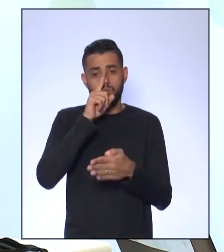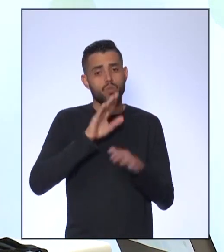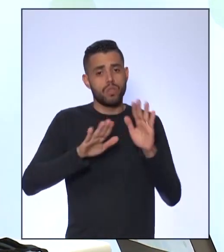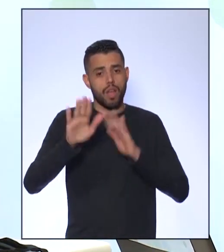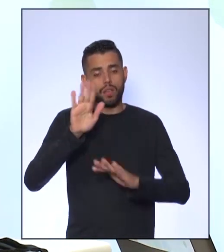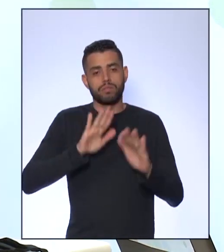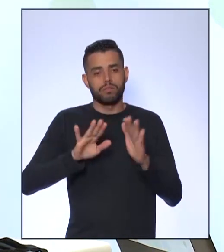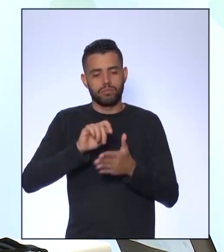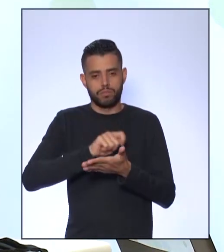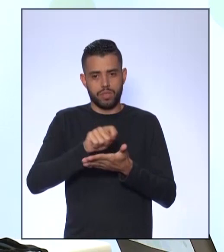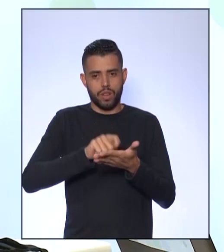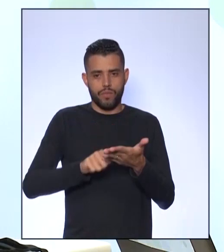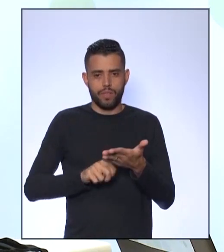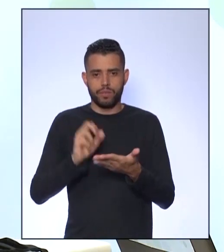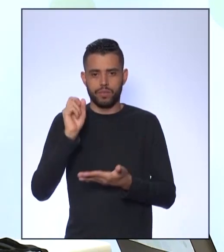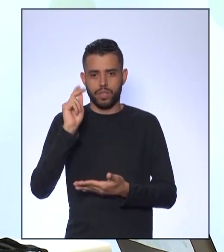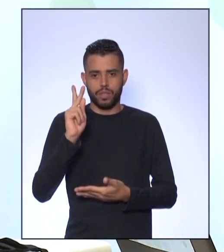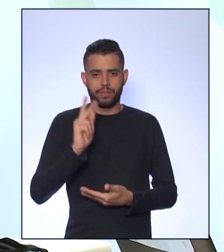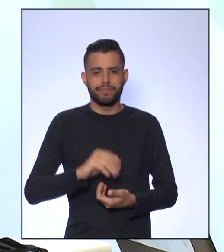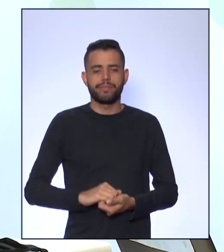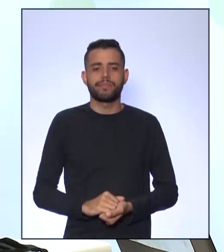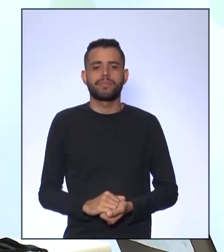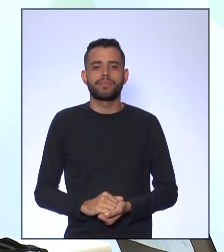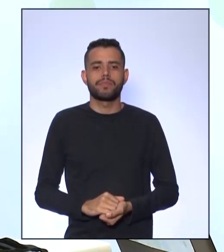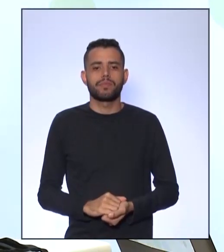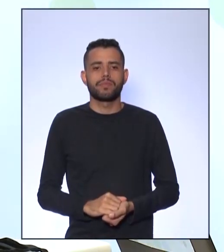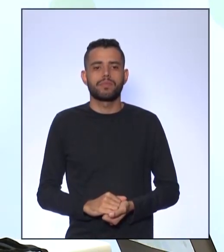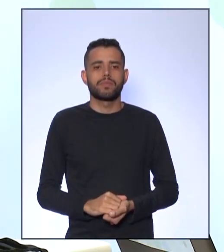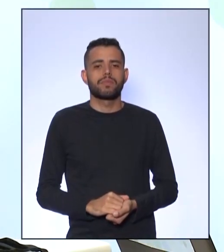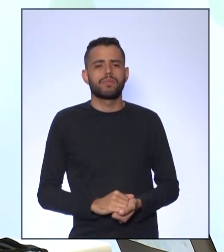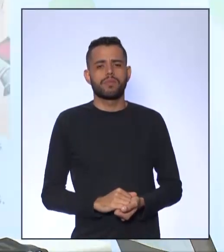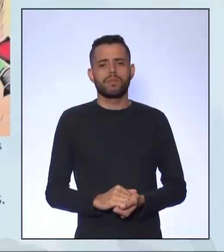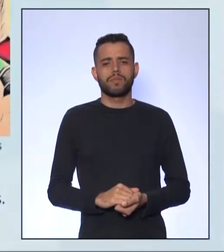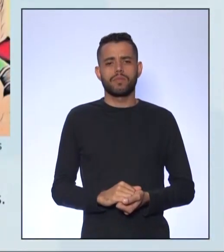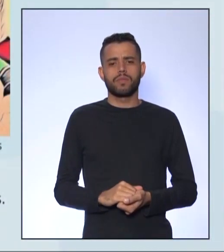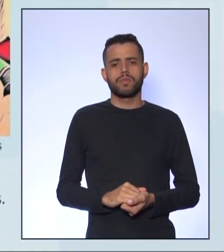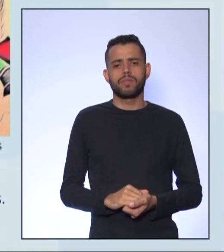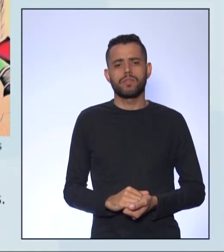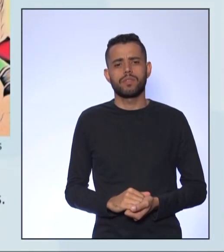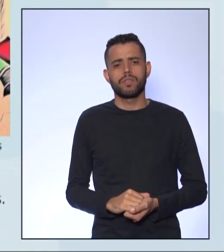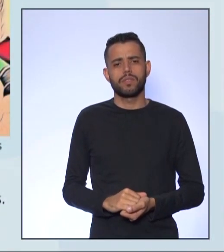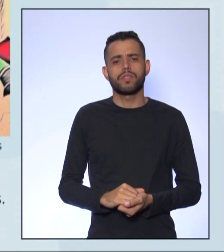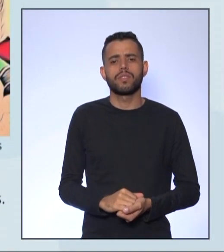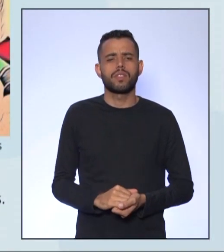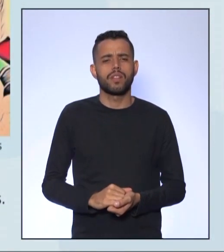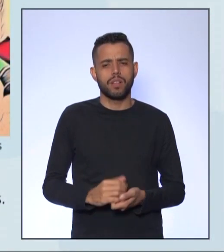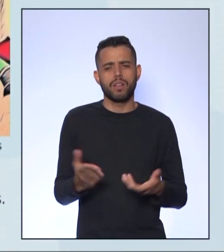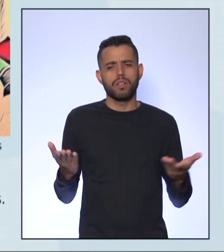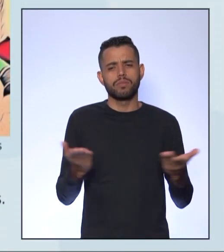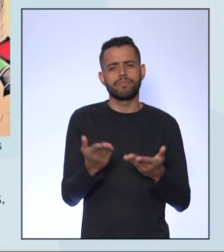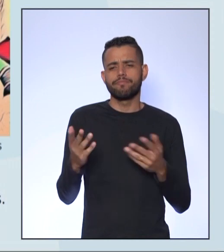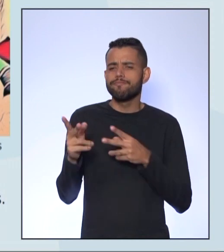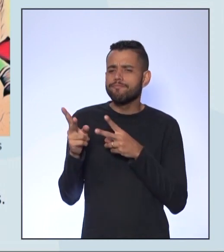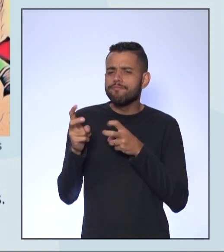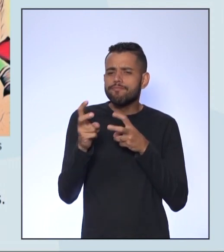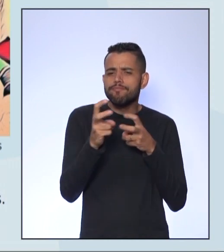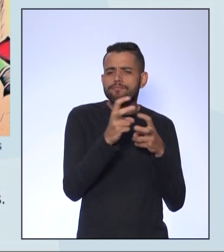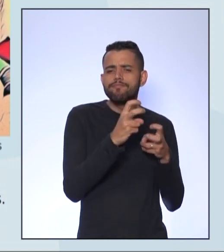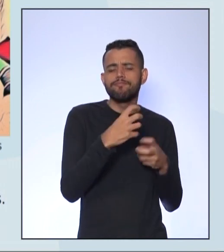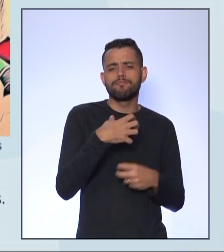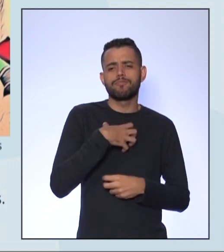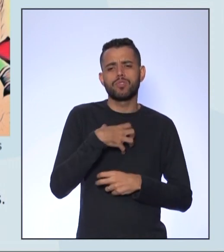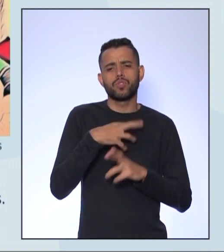de escrever, tá? Observe as diferentes formas da língua que são aplicadas em situações diferentes. Agora